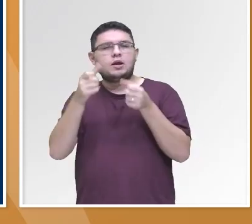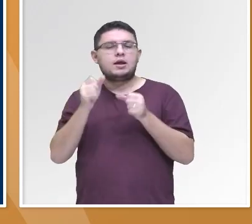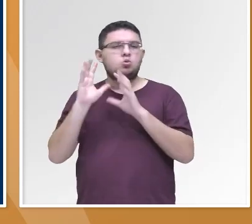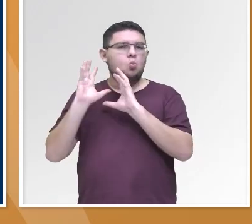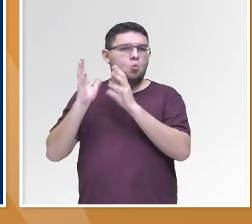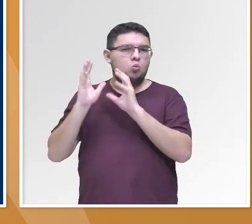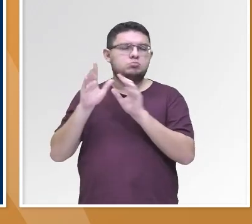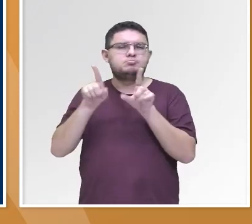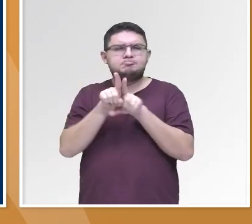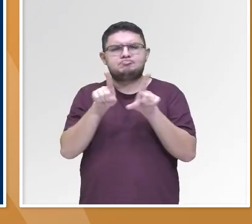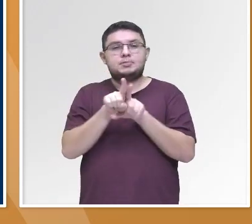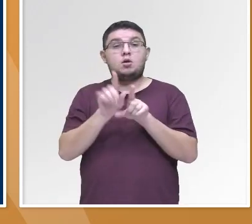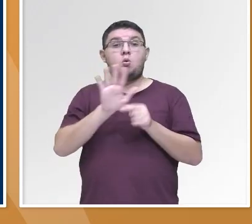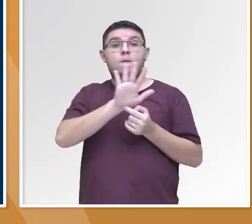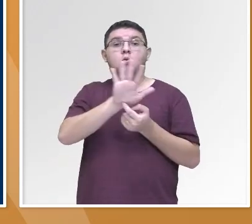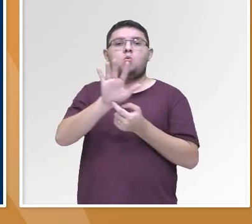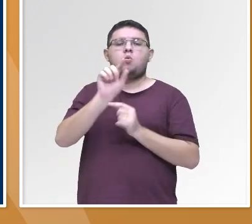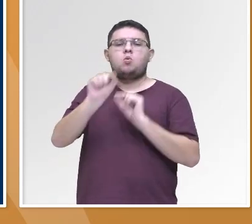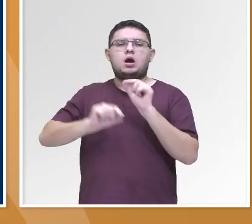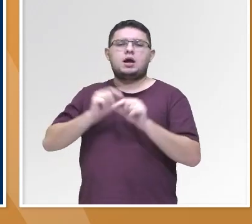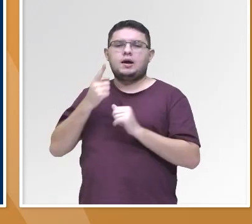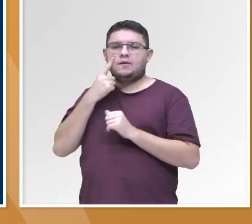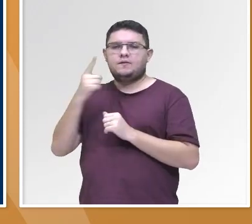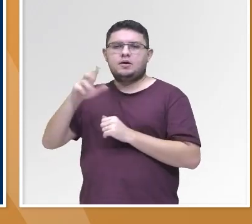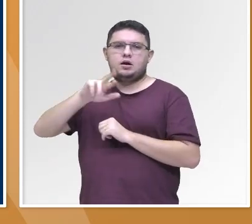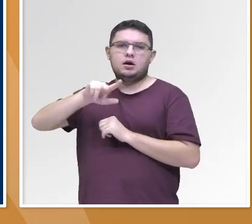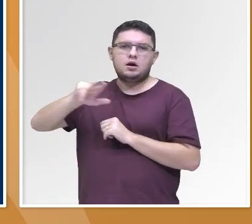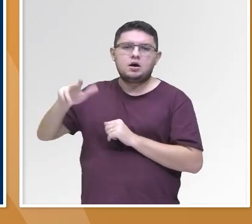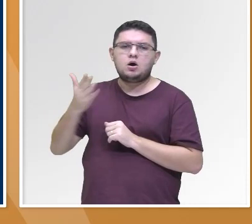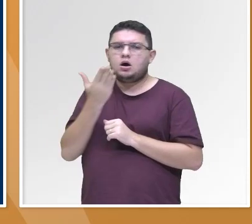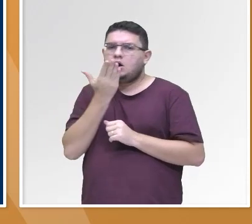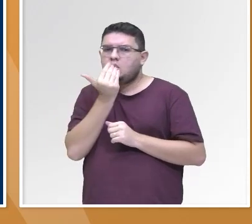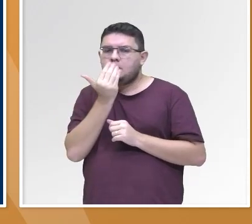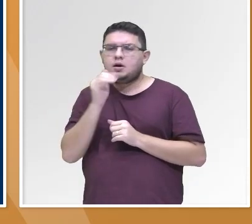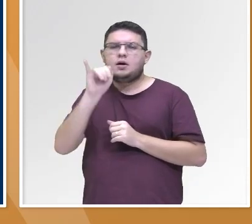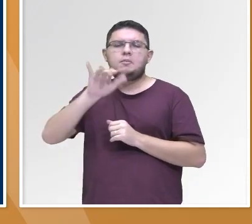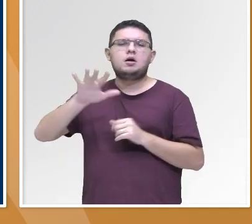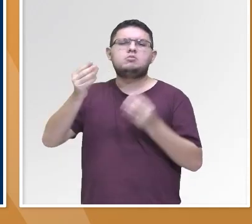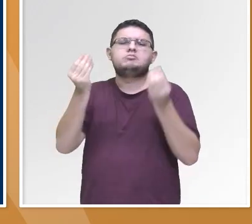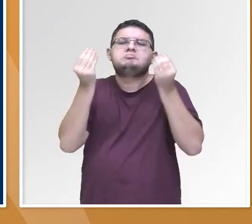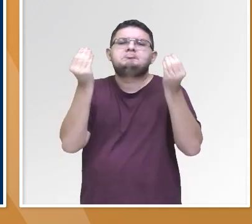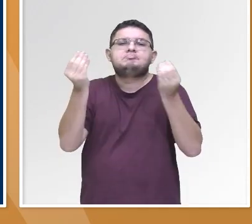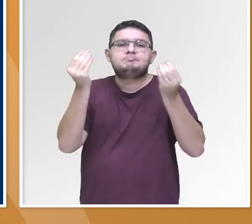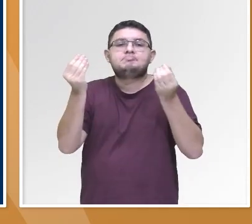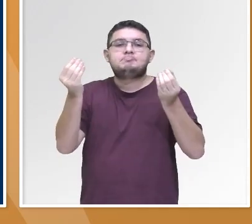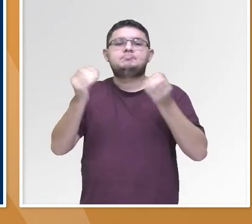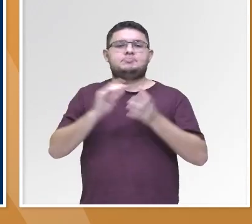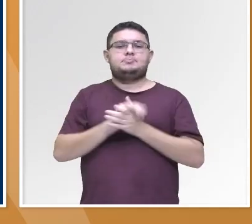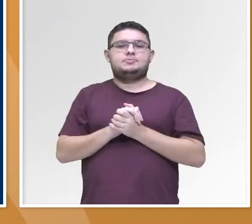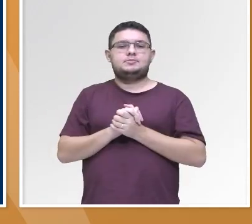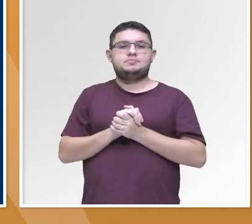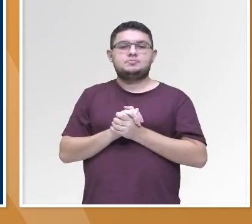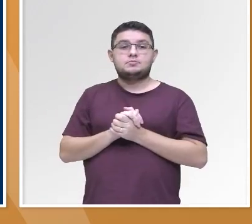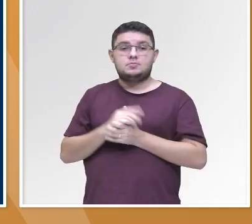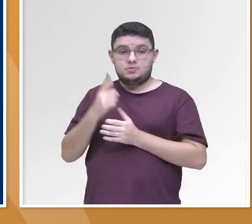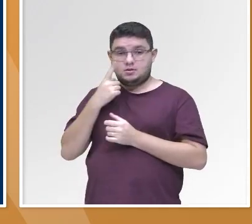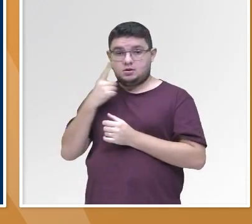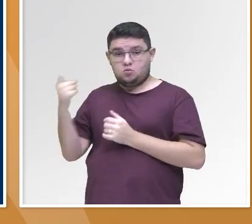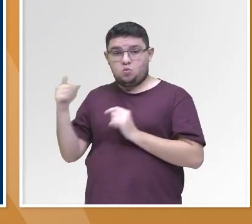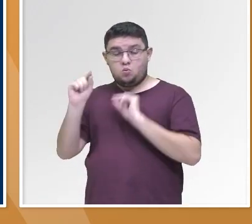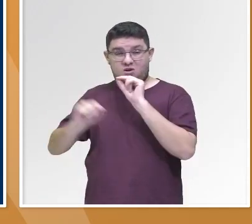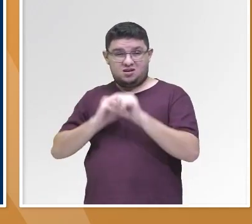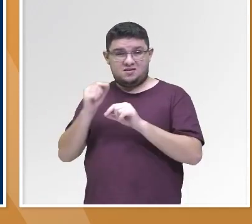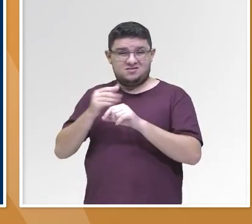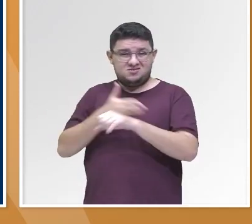mostrando para vocês aqui, tá, a imagem dessas comidas? Porque esse hábito de